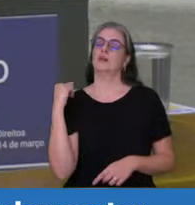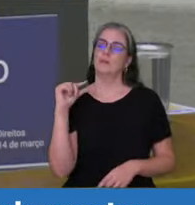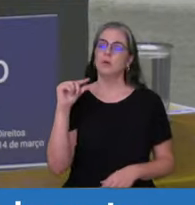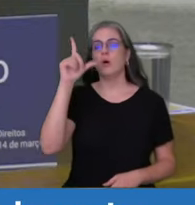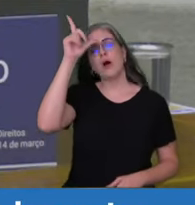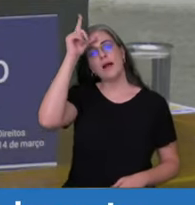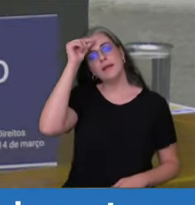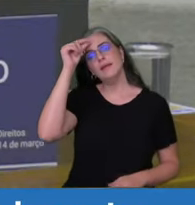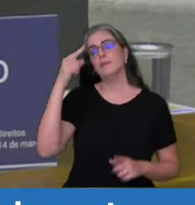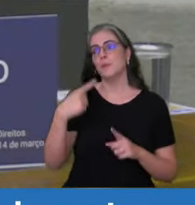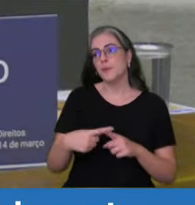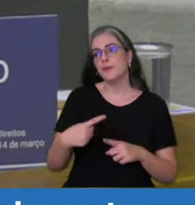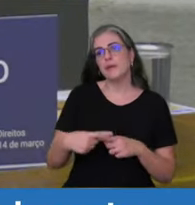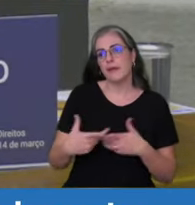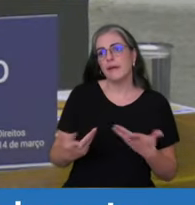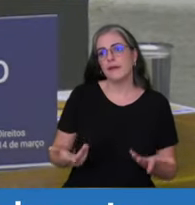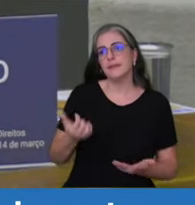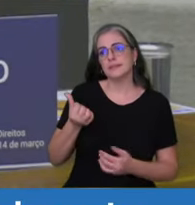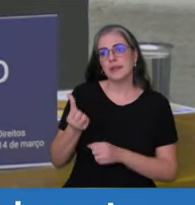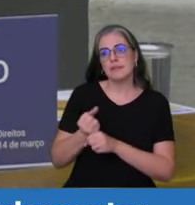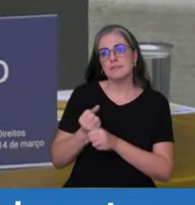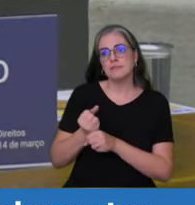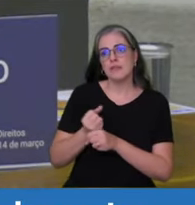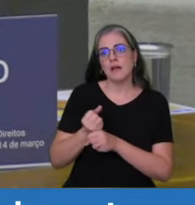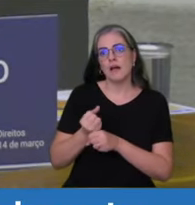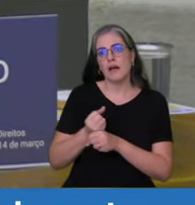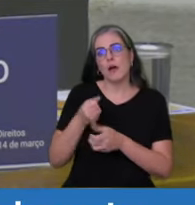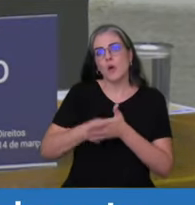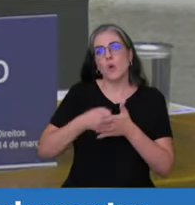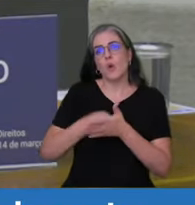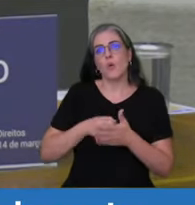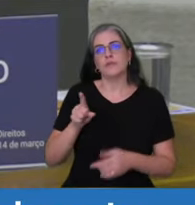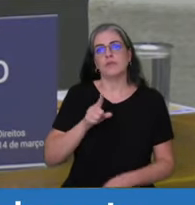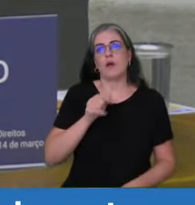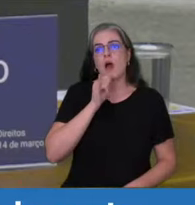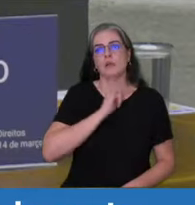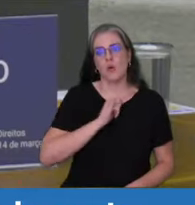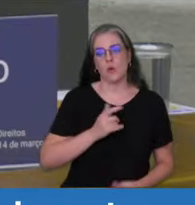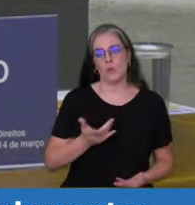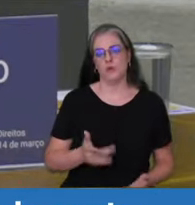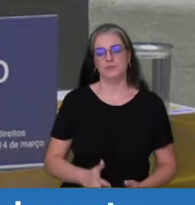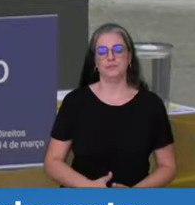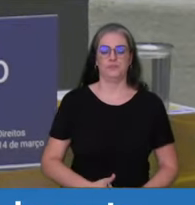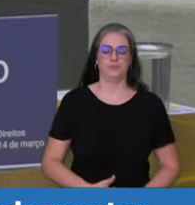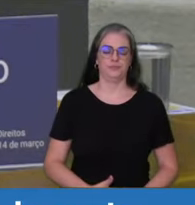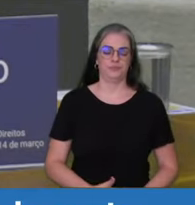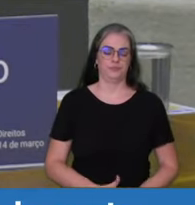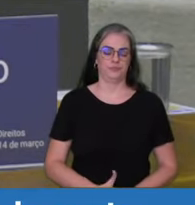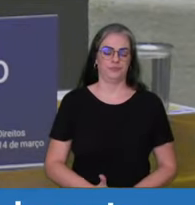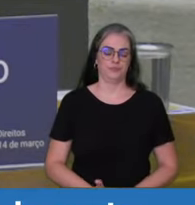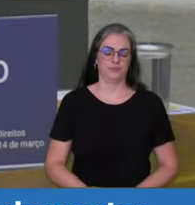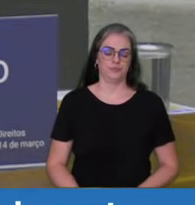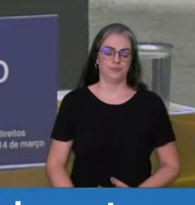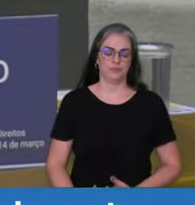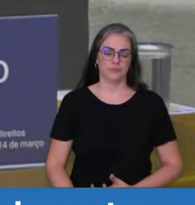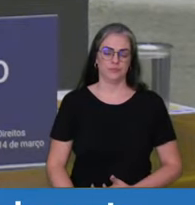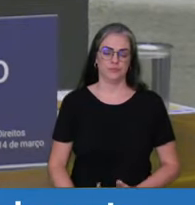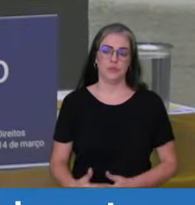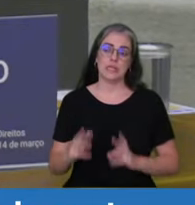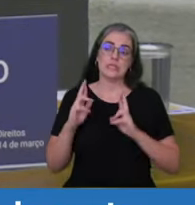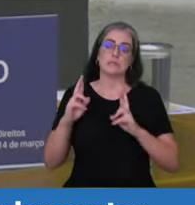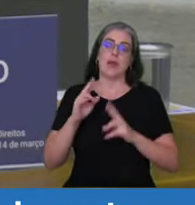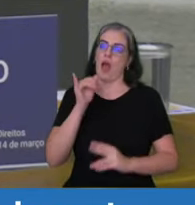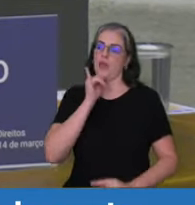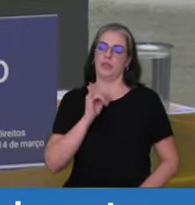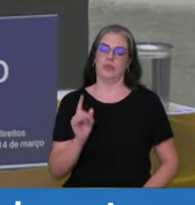vão, né? Sobretudo porque a luta não foi em vão. Perguntar todo dia quem